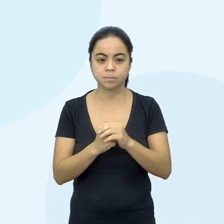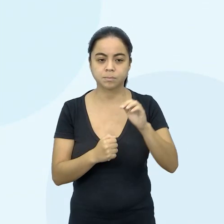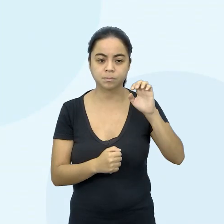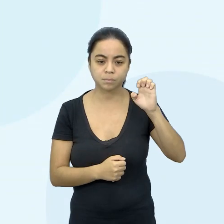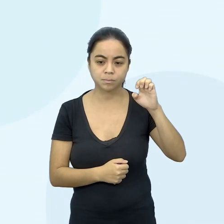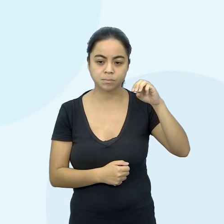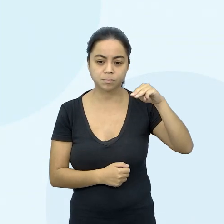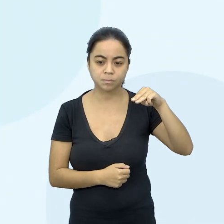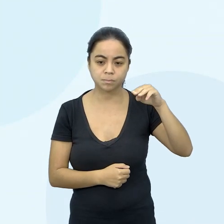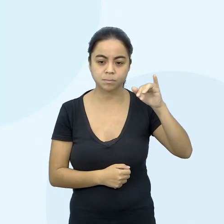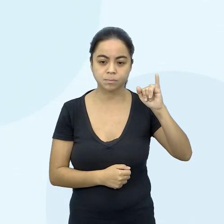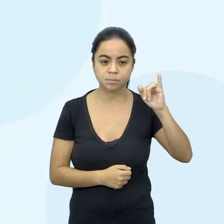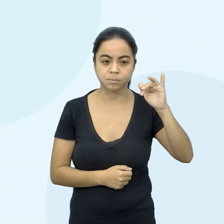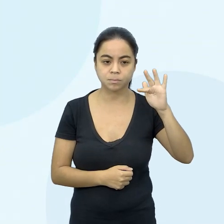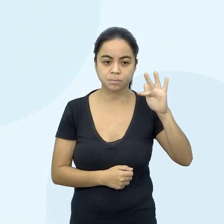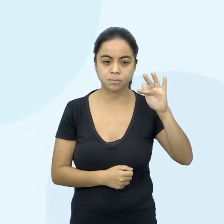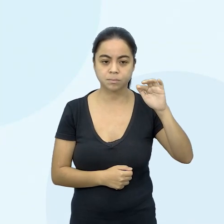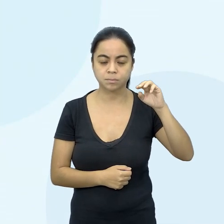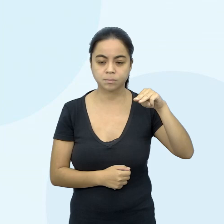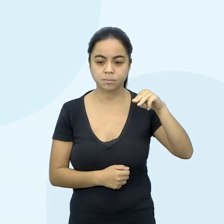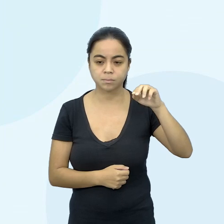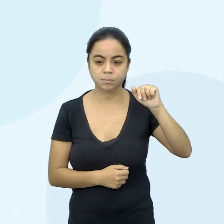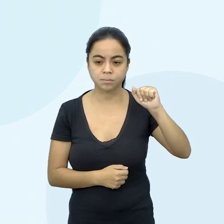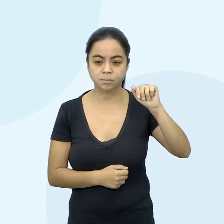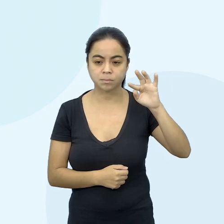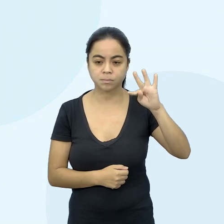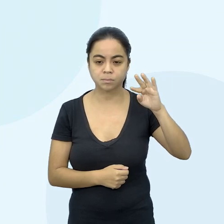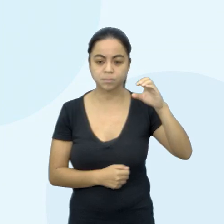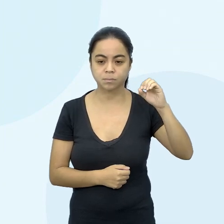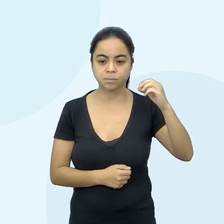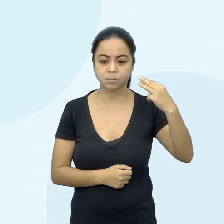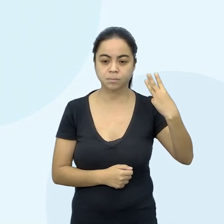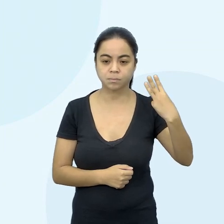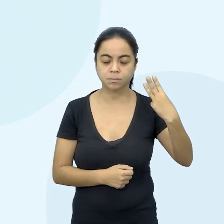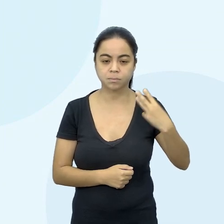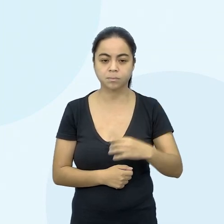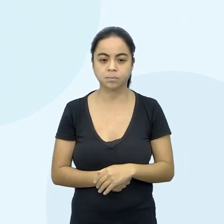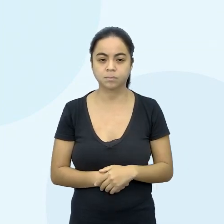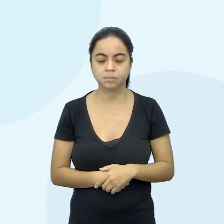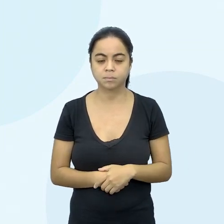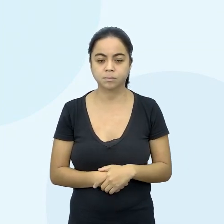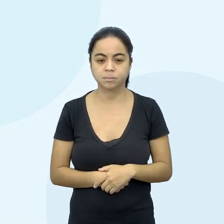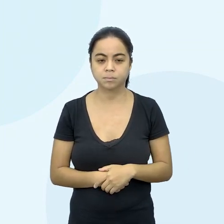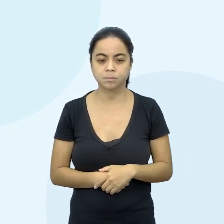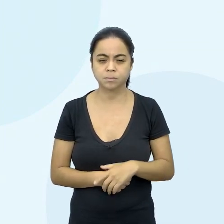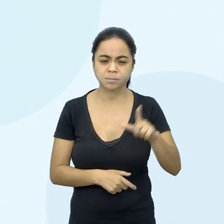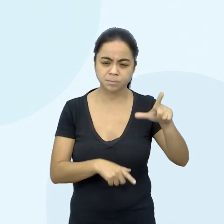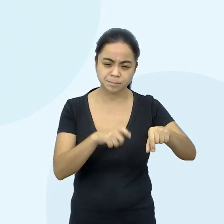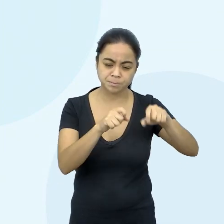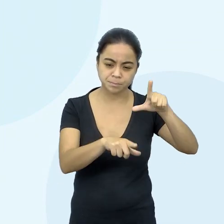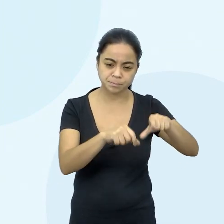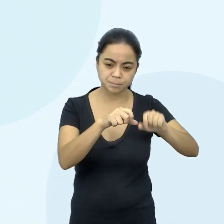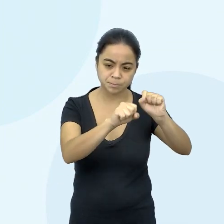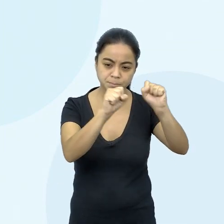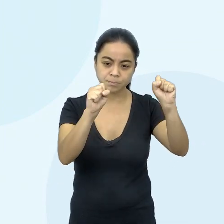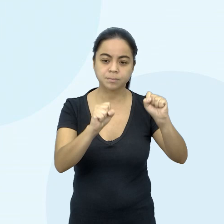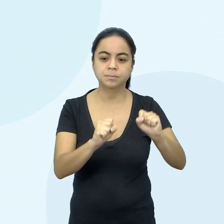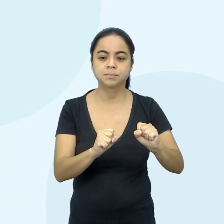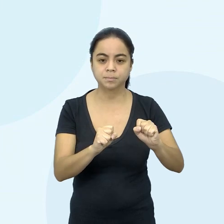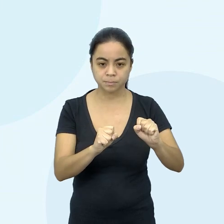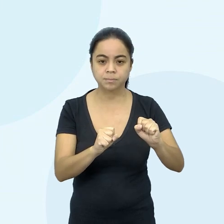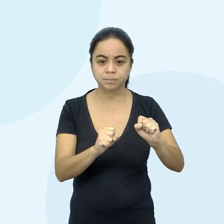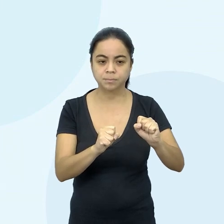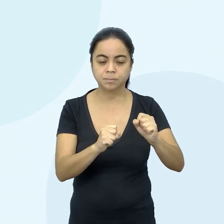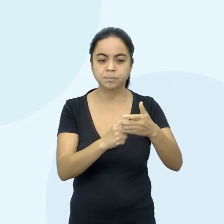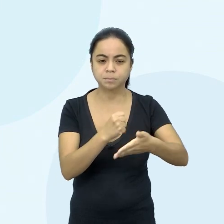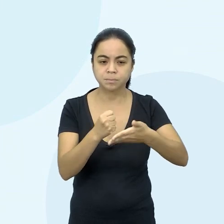o EM-IF MAT, né, 03, que é selecionar e sistematizar com